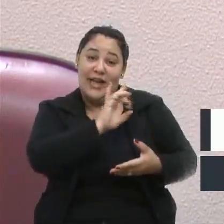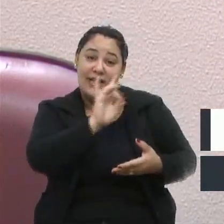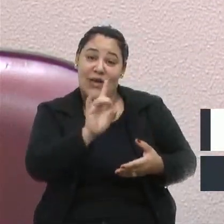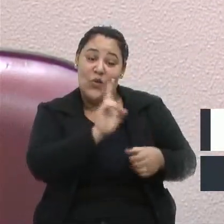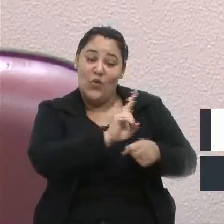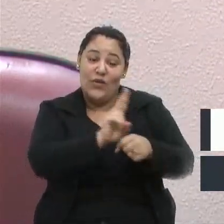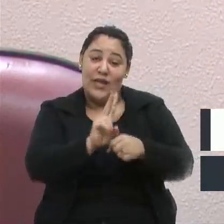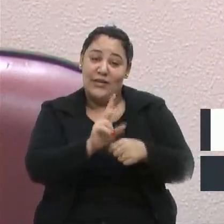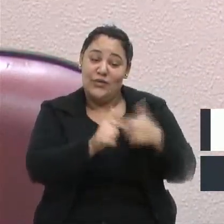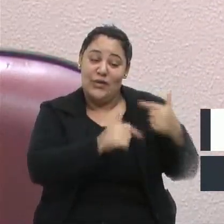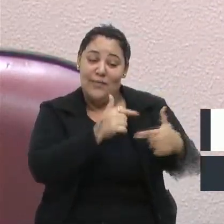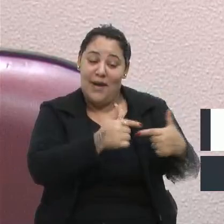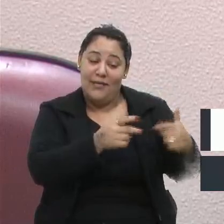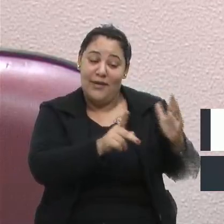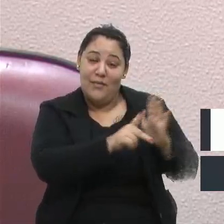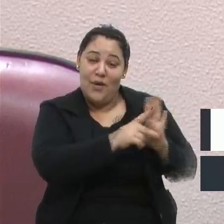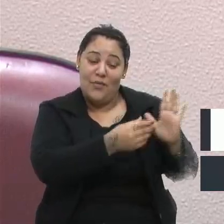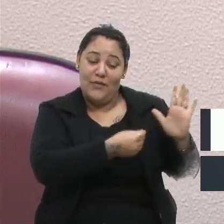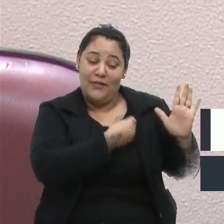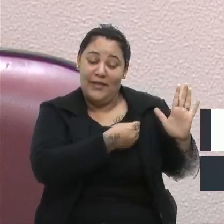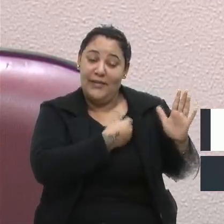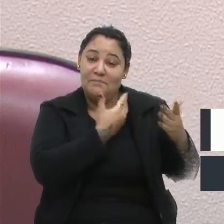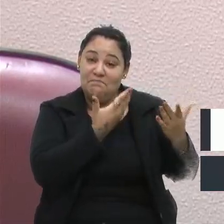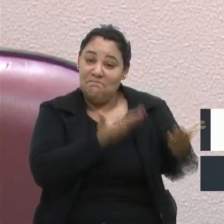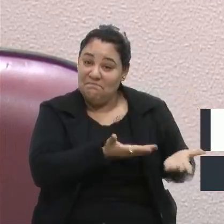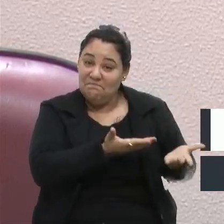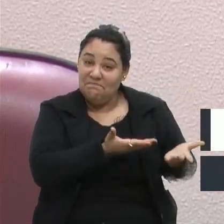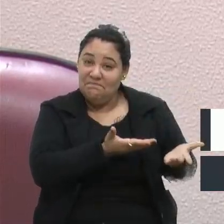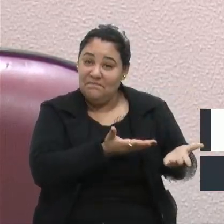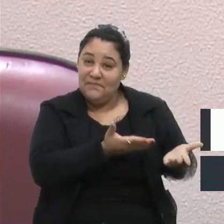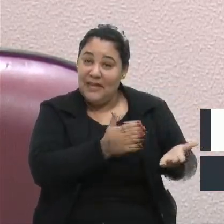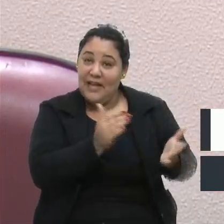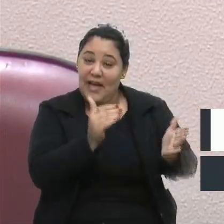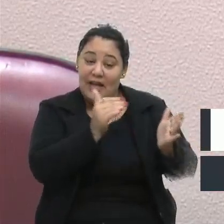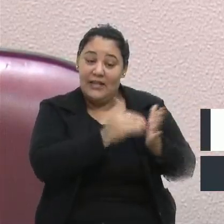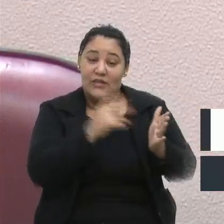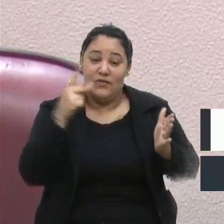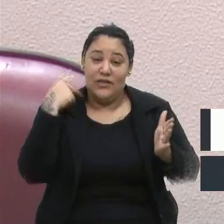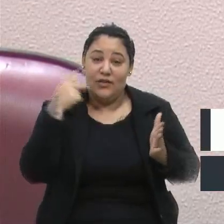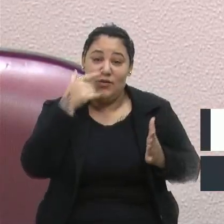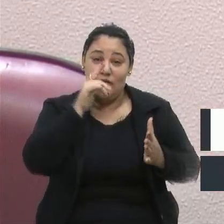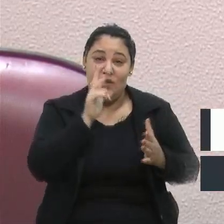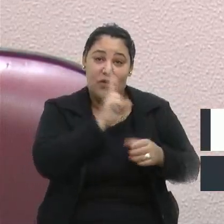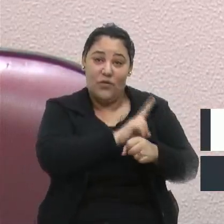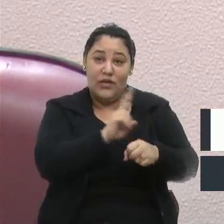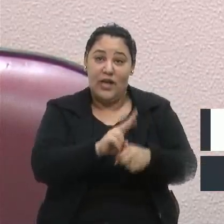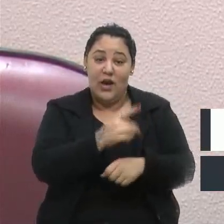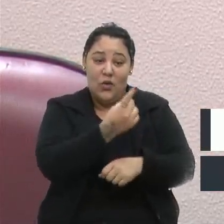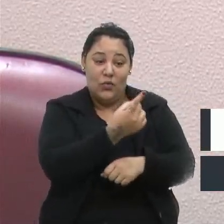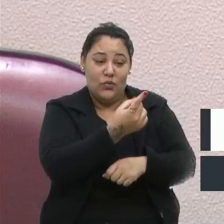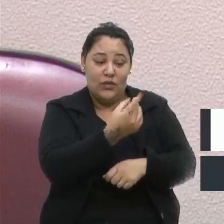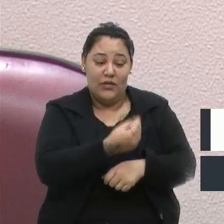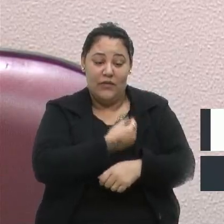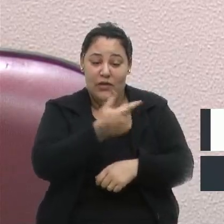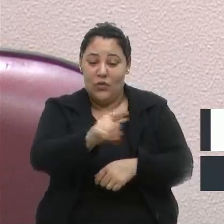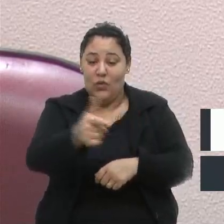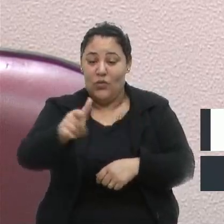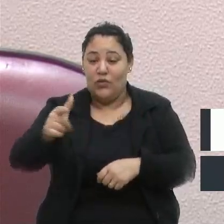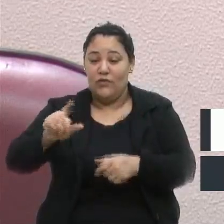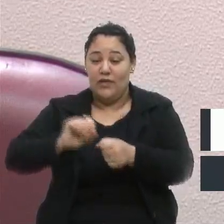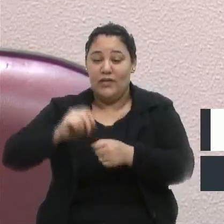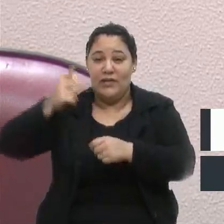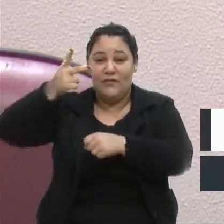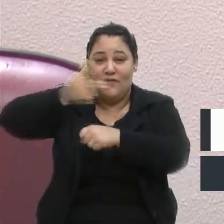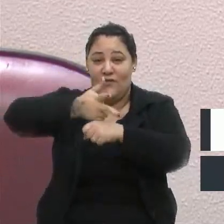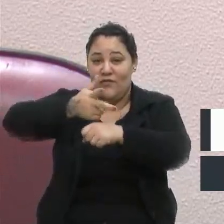que até os vereadores acabam uns cuidando da vida dos outros, eu não sei como é que pode. Fazem vídeo, isso, aquilo. Então vota